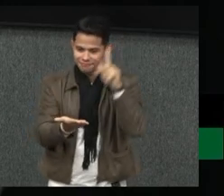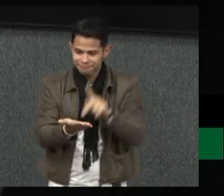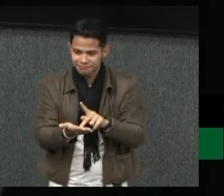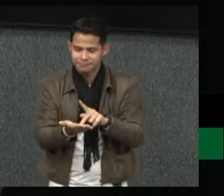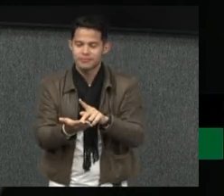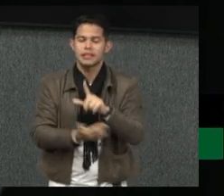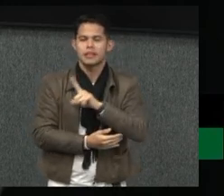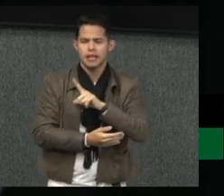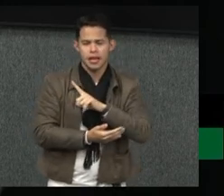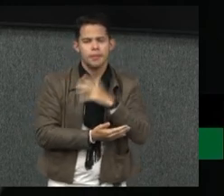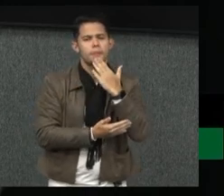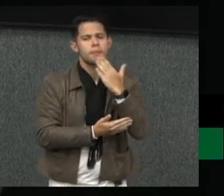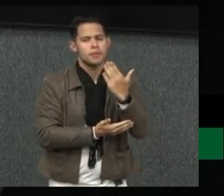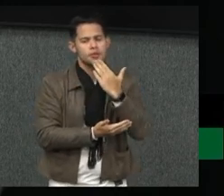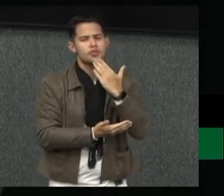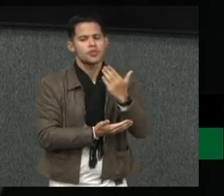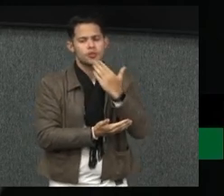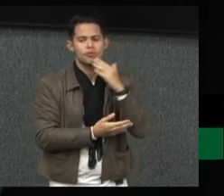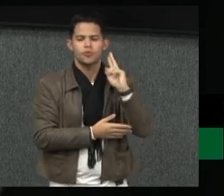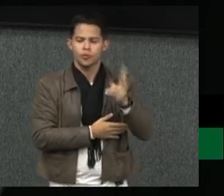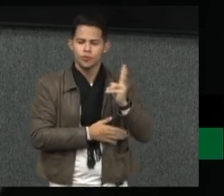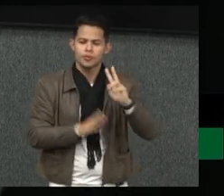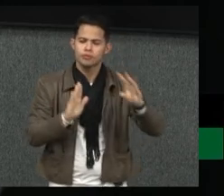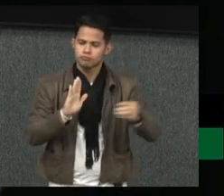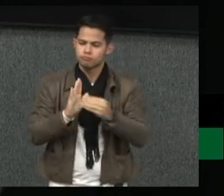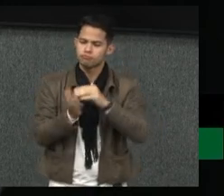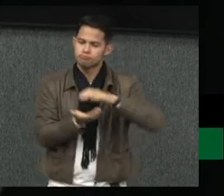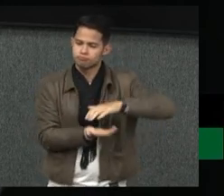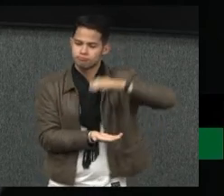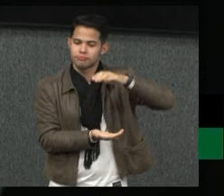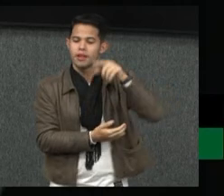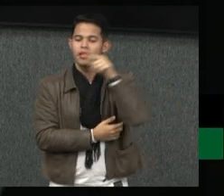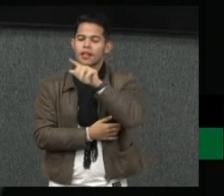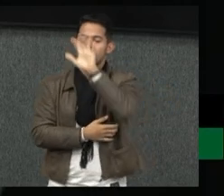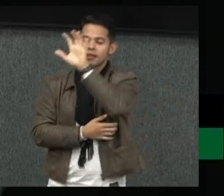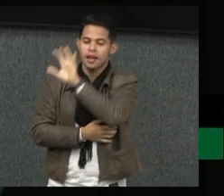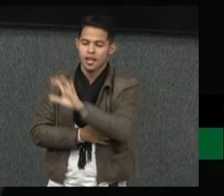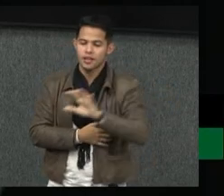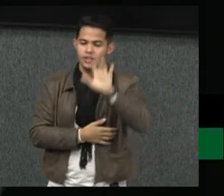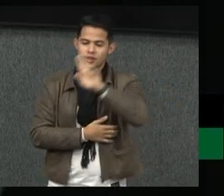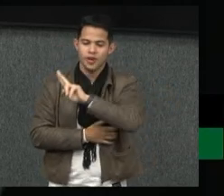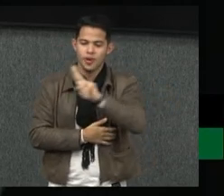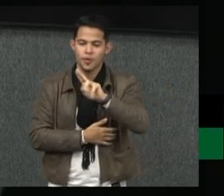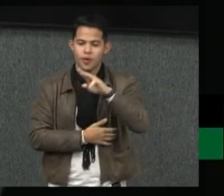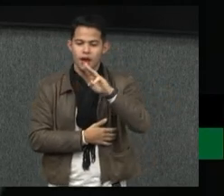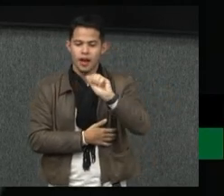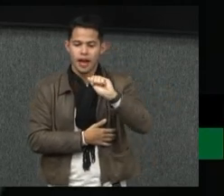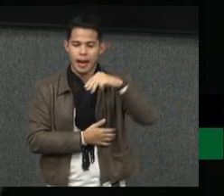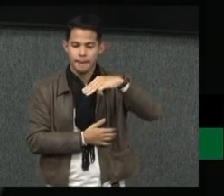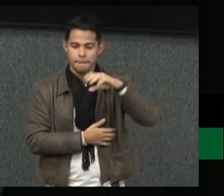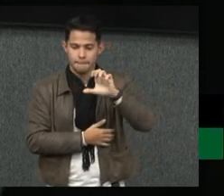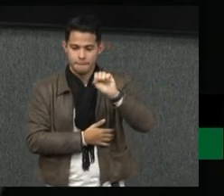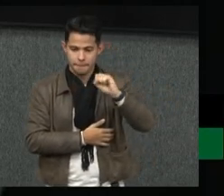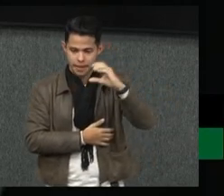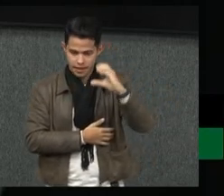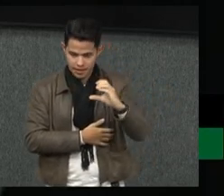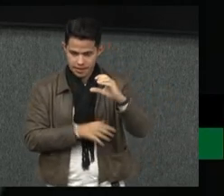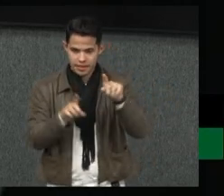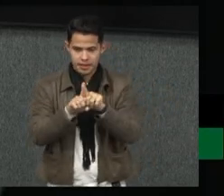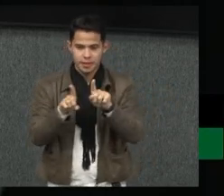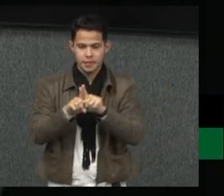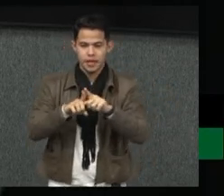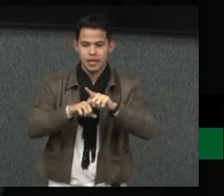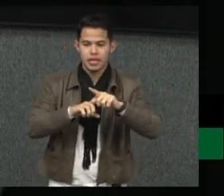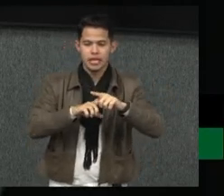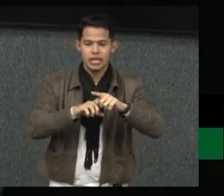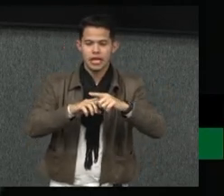que vamos continuar fazendo. A nossa região lá, a região da MESC, pede muito a questão da Interpraias, do Caminhos do Mar,